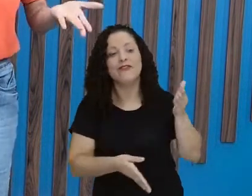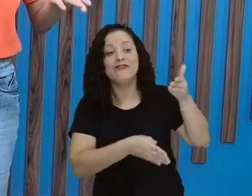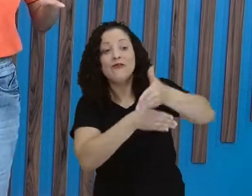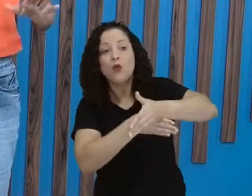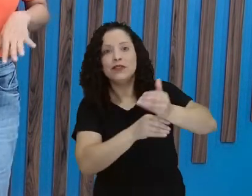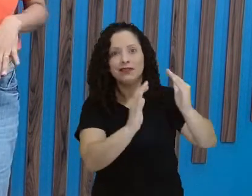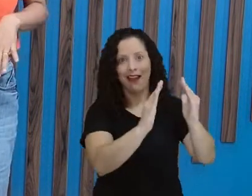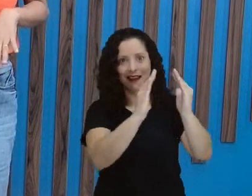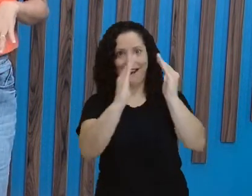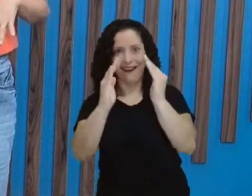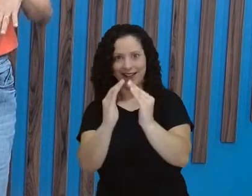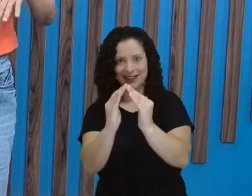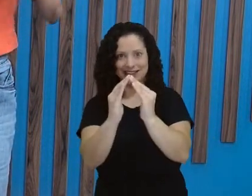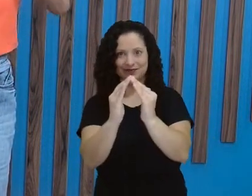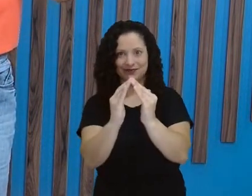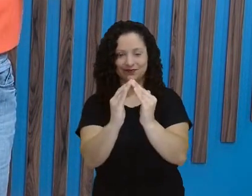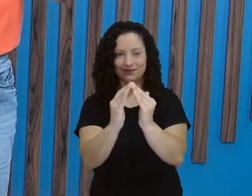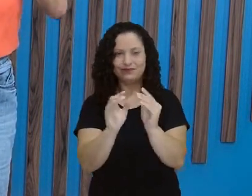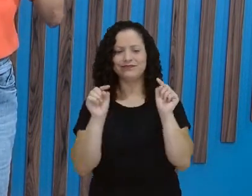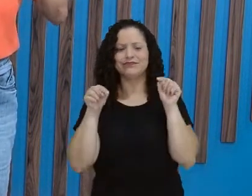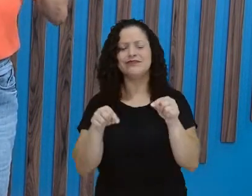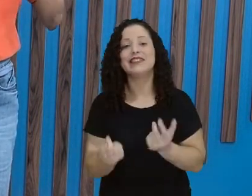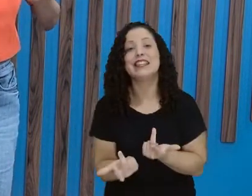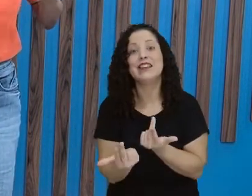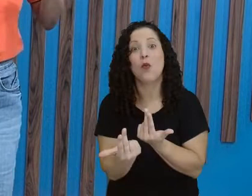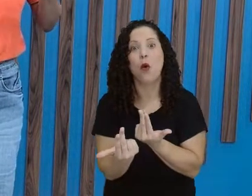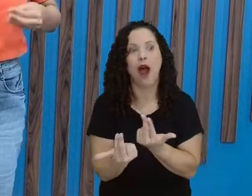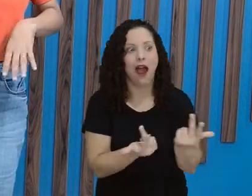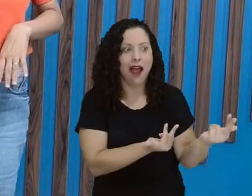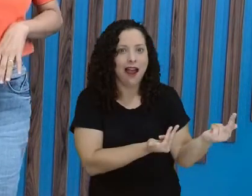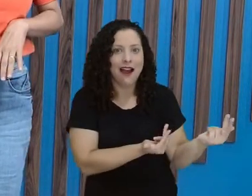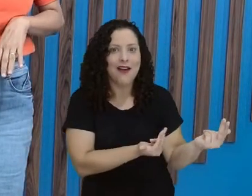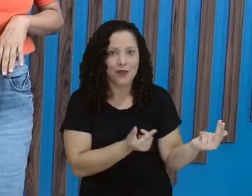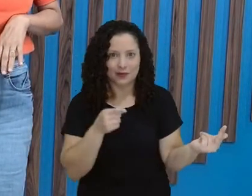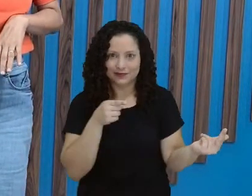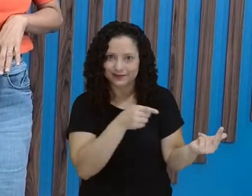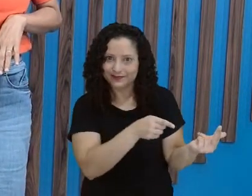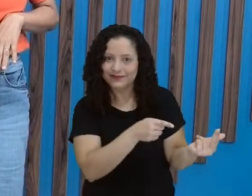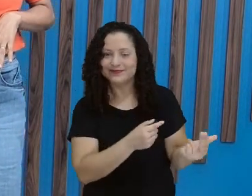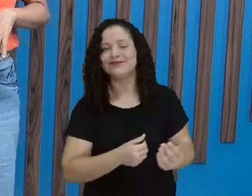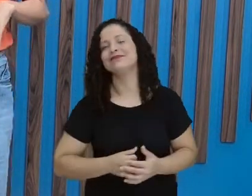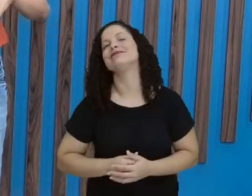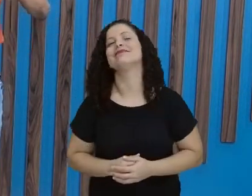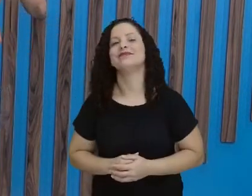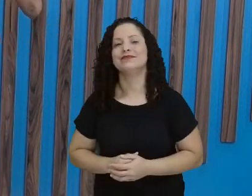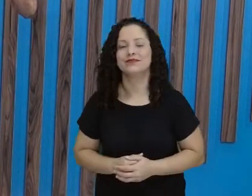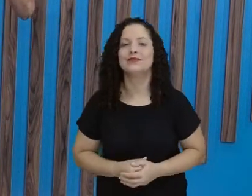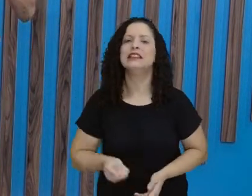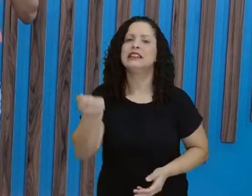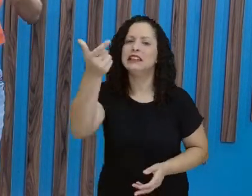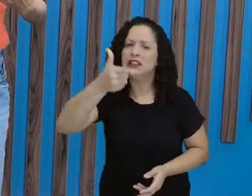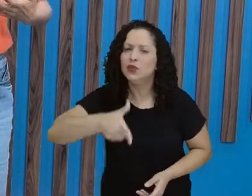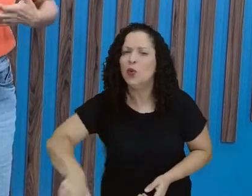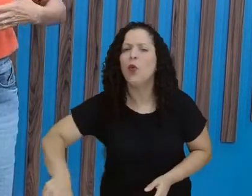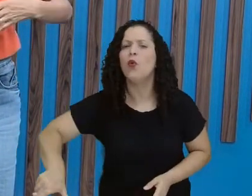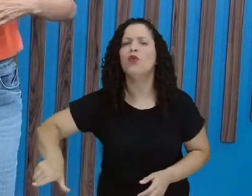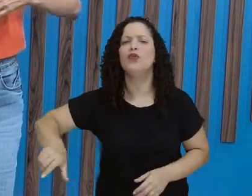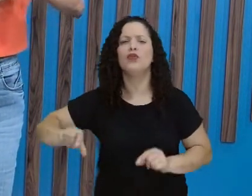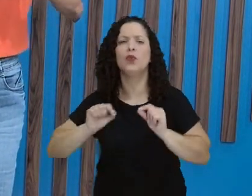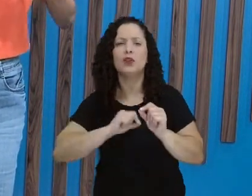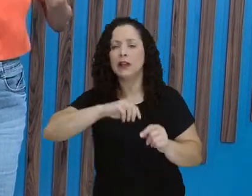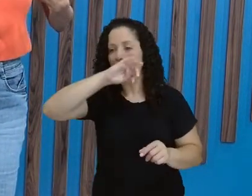outro porquinho. E aconteceu a mesma coisa, crianças. Novamente,